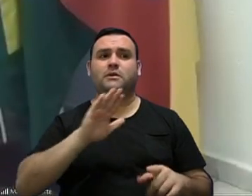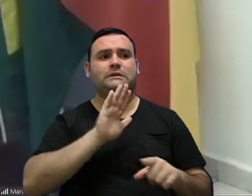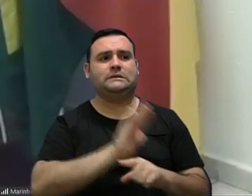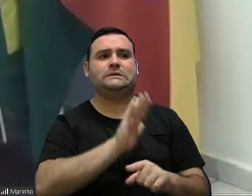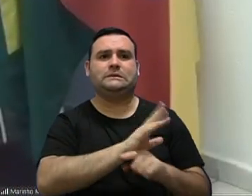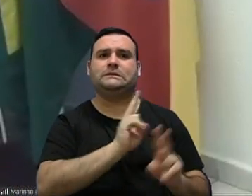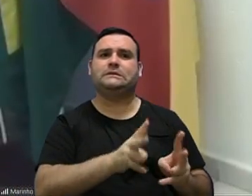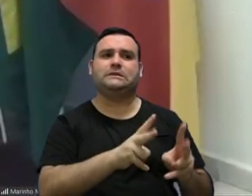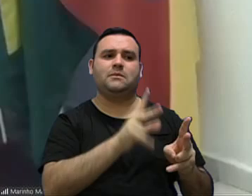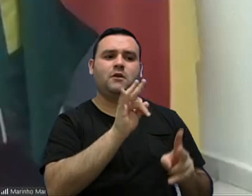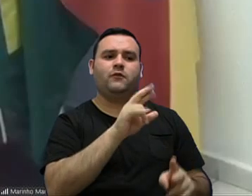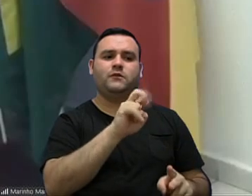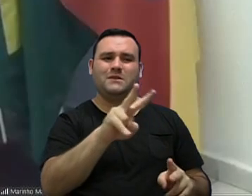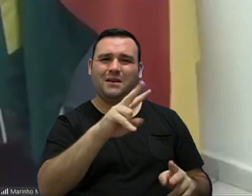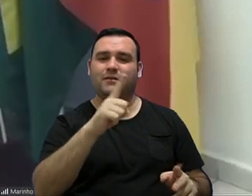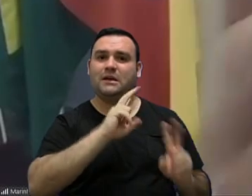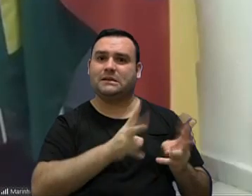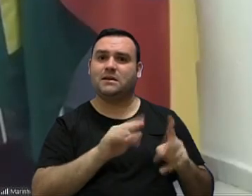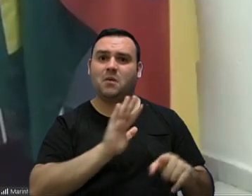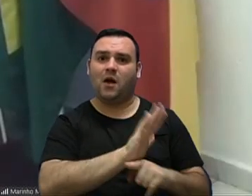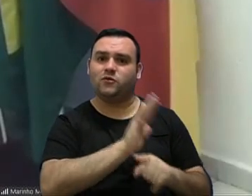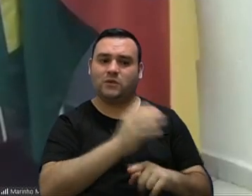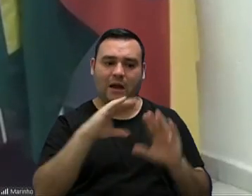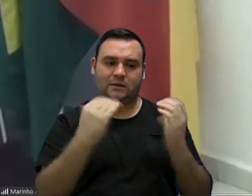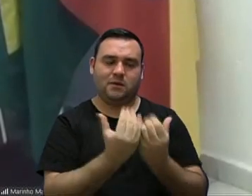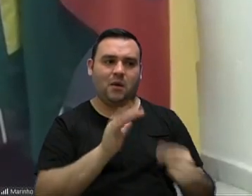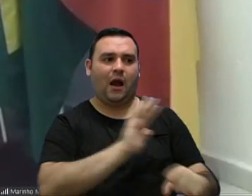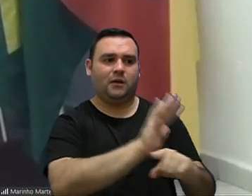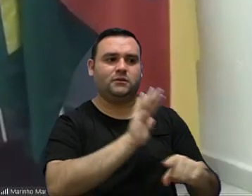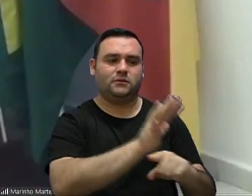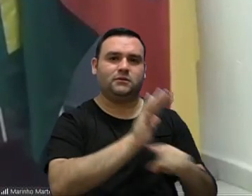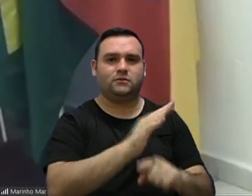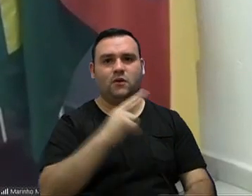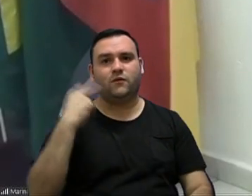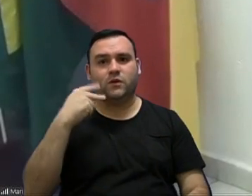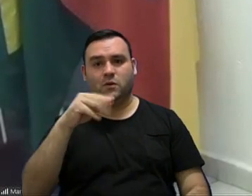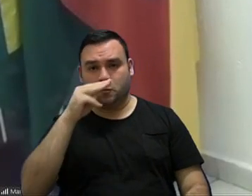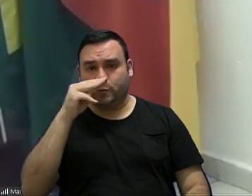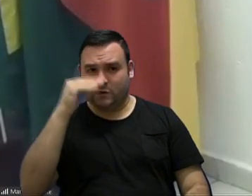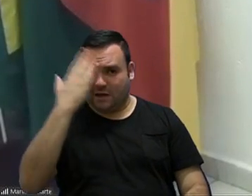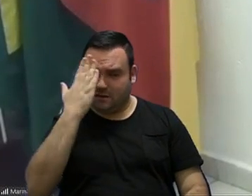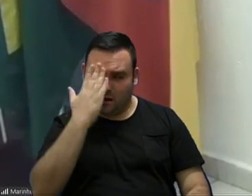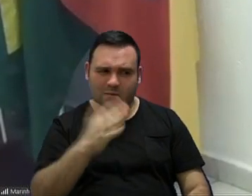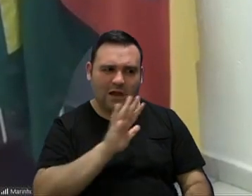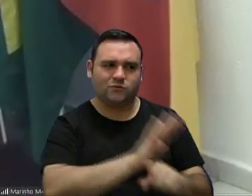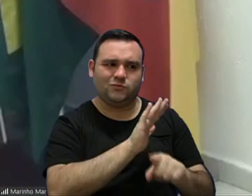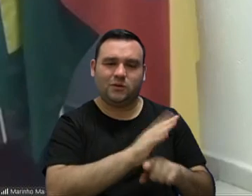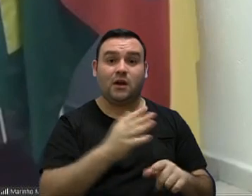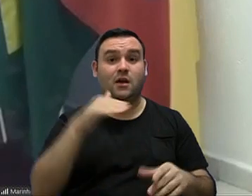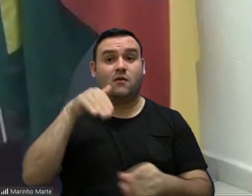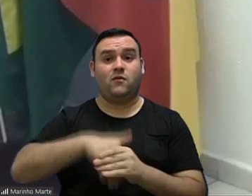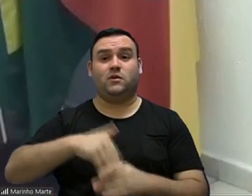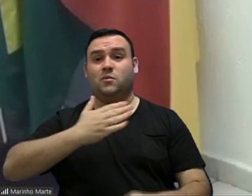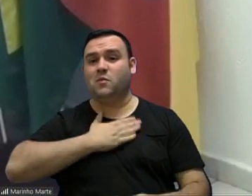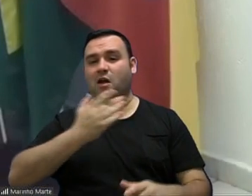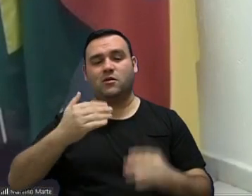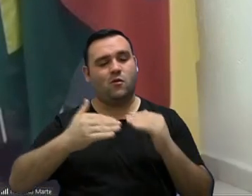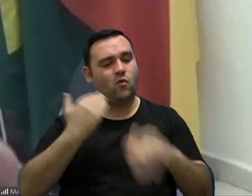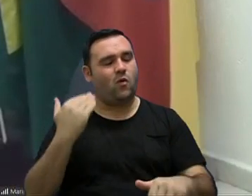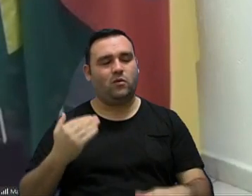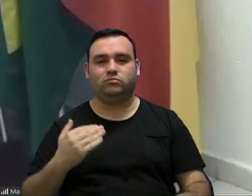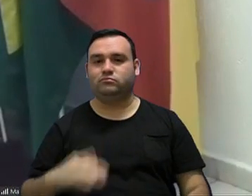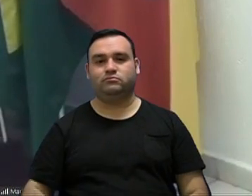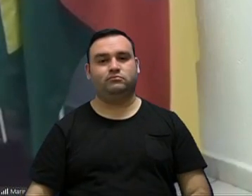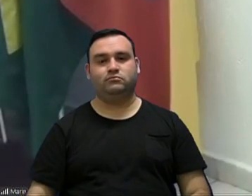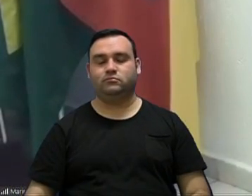nós vivemos socorrendo a Funserv, historicamente. O vereador Martinez sabe do que eu falo. Historicamente, com o meu voto, não vão contar.